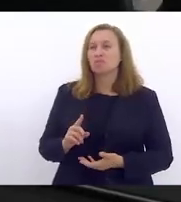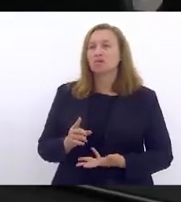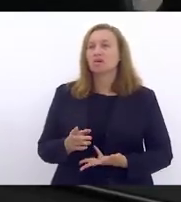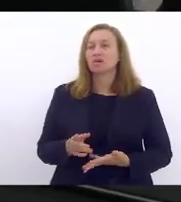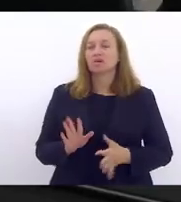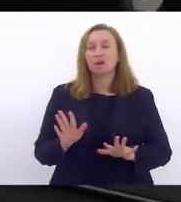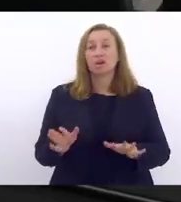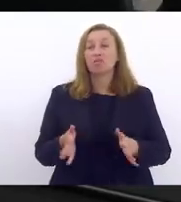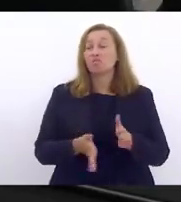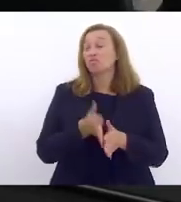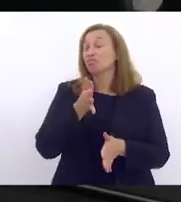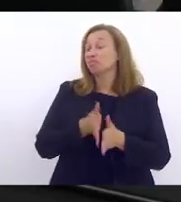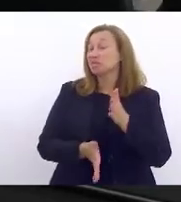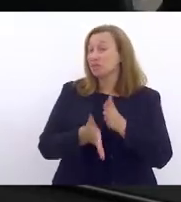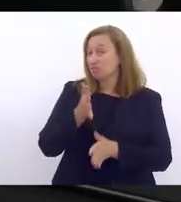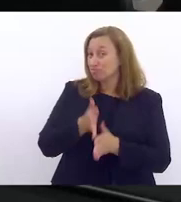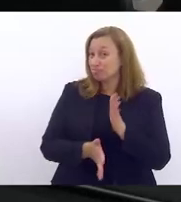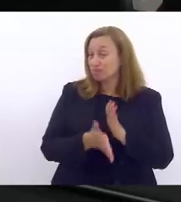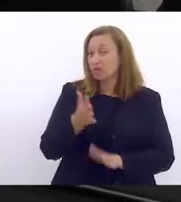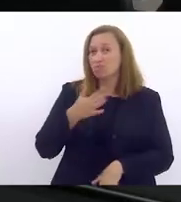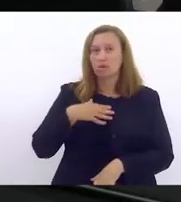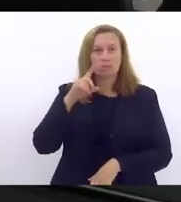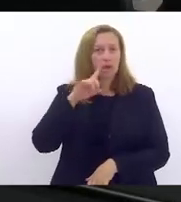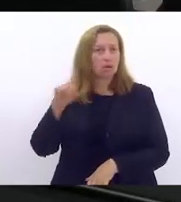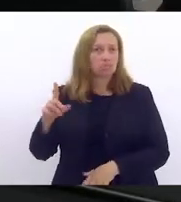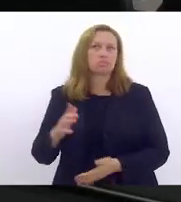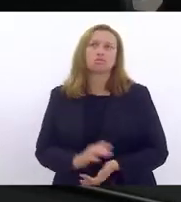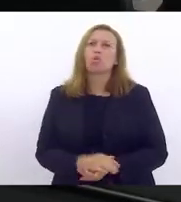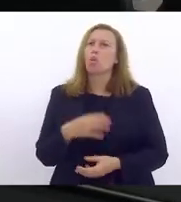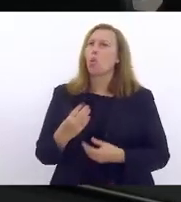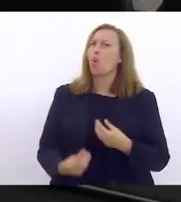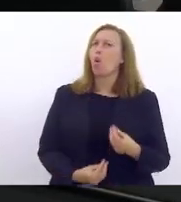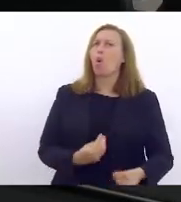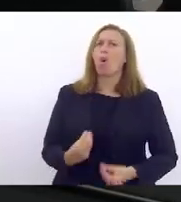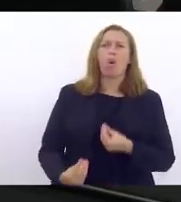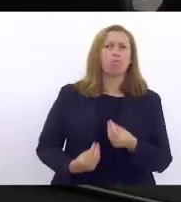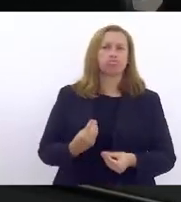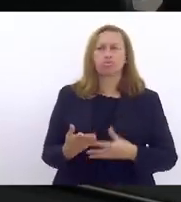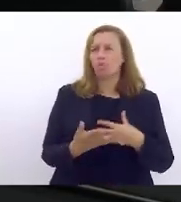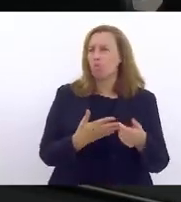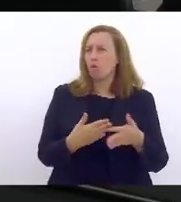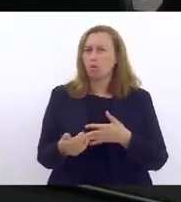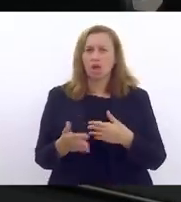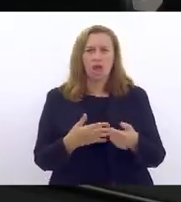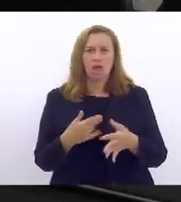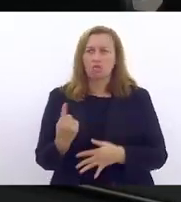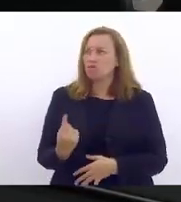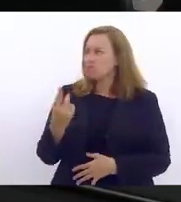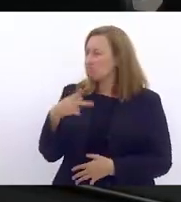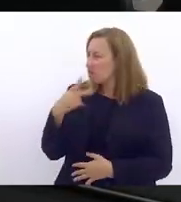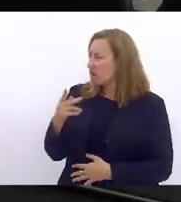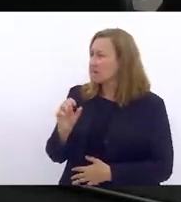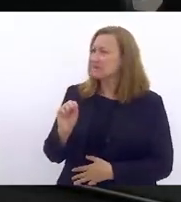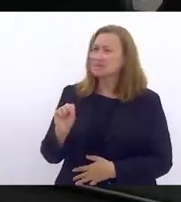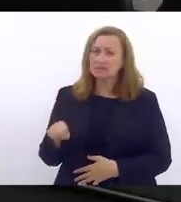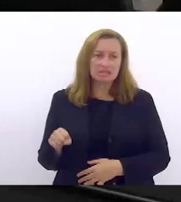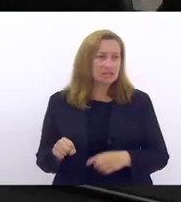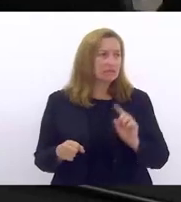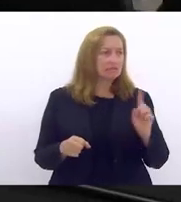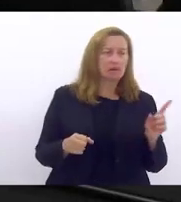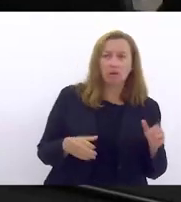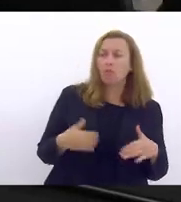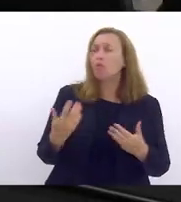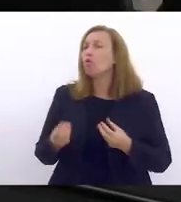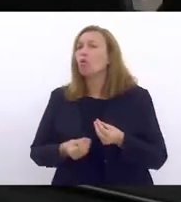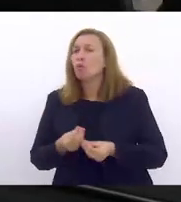foi uma complicação. Meu Deus do céu, aqui, mas como? Qualquer um diz que foi, então, como é que é? Então,